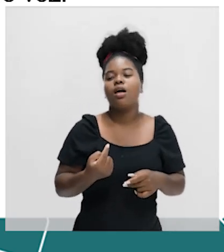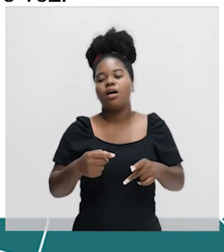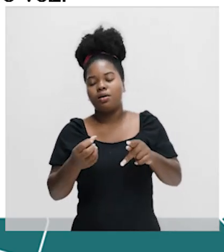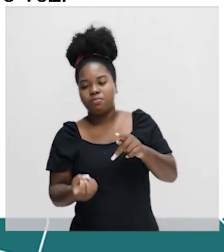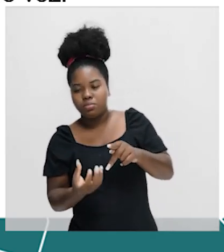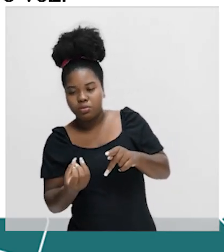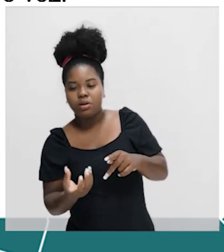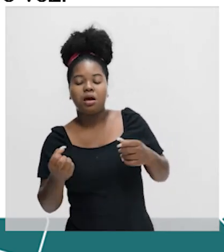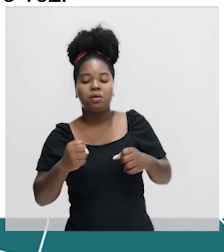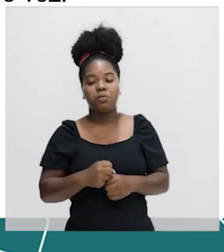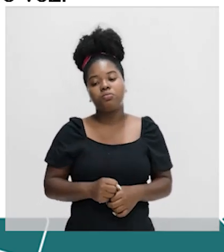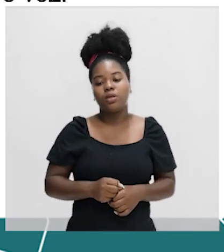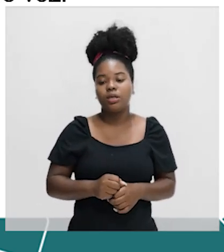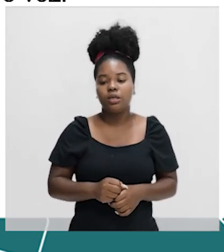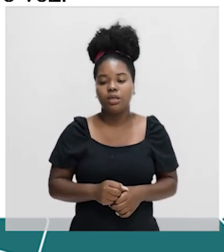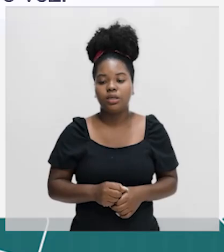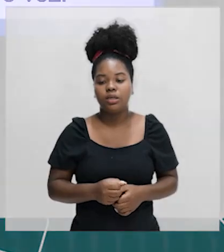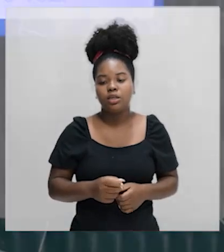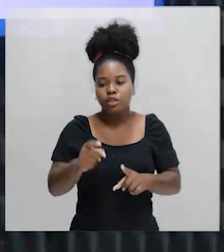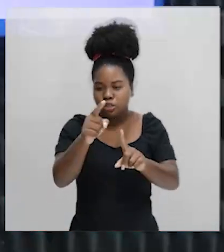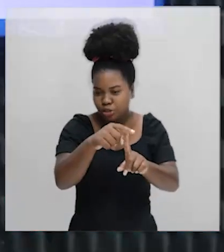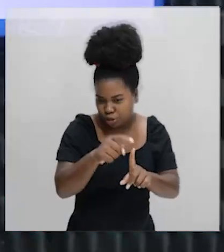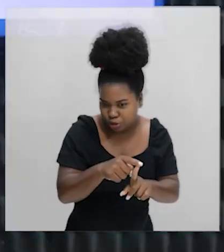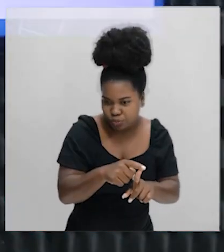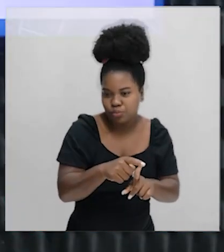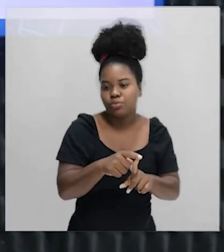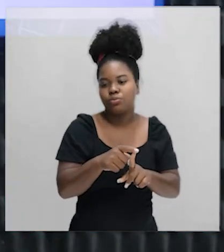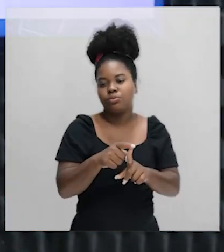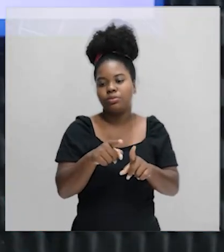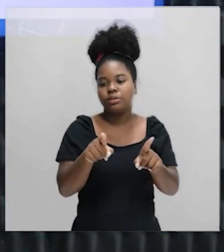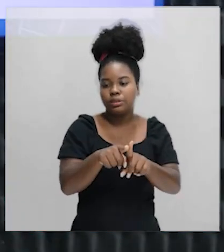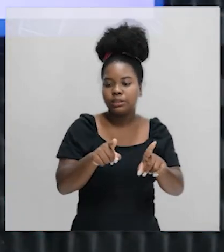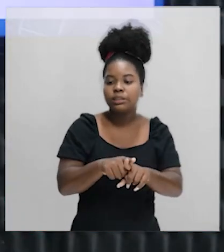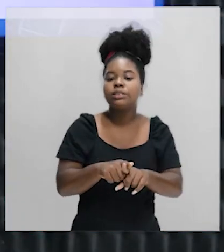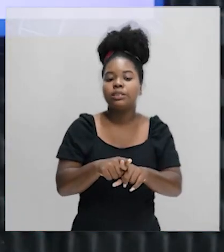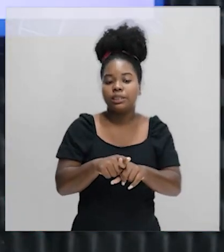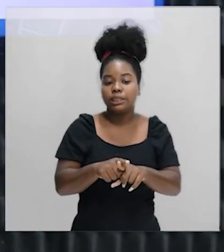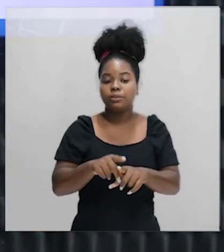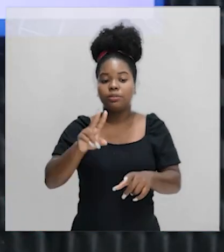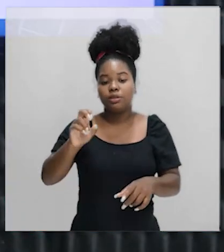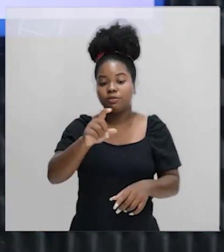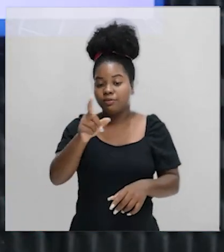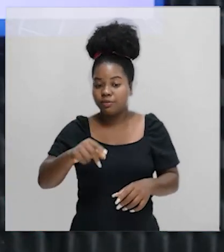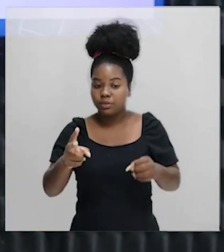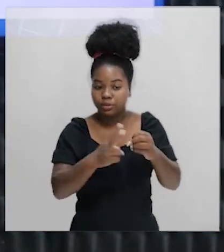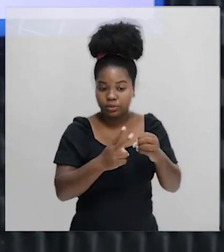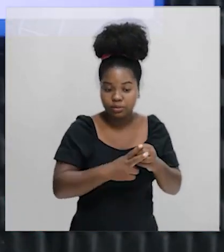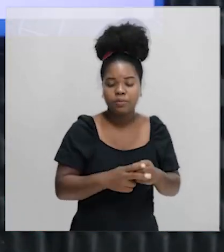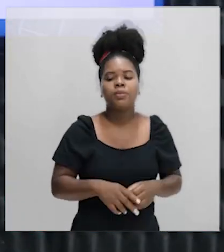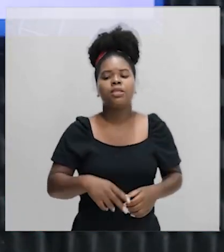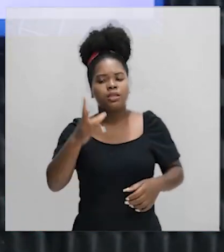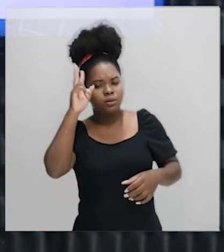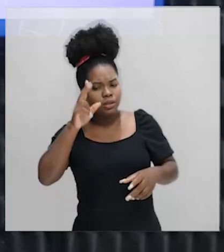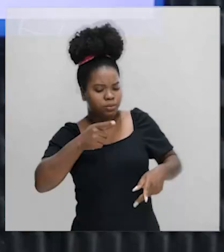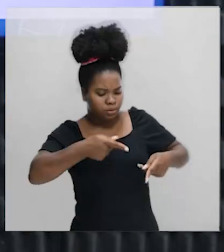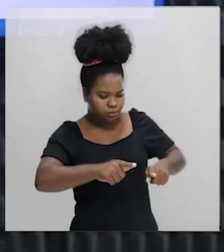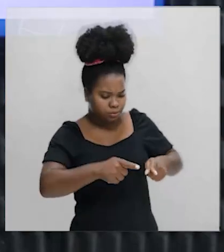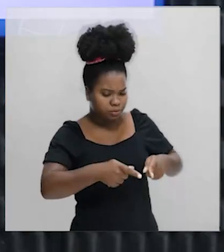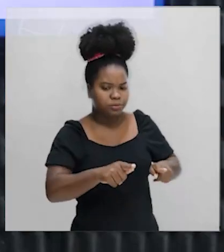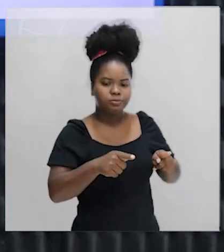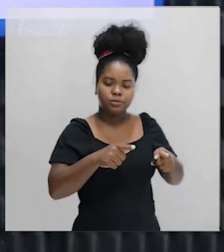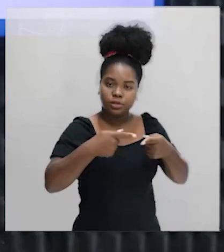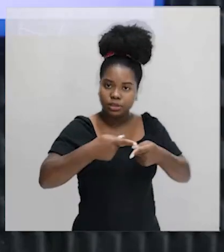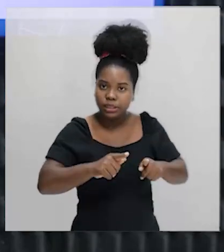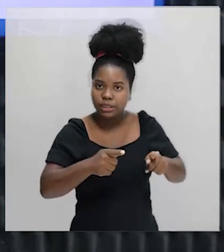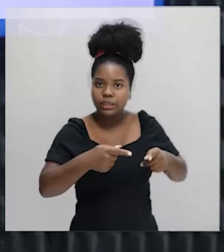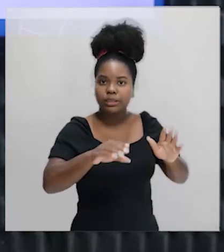e voz. Então, de todas as classes gramaticais, aquelas 10 classes gramaticais que nós temos, né, que são classes tanto